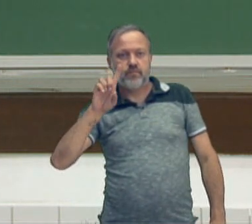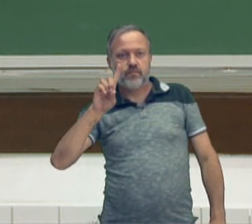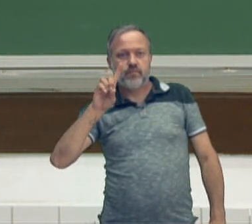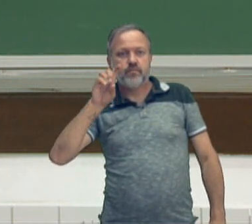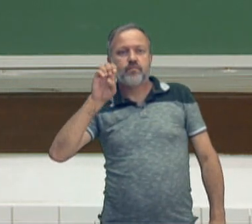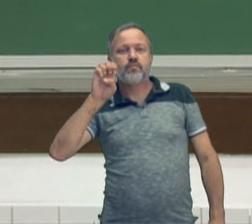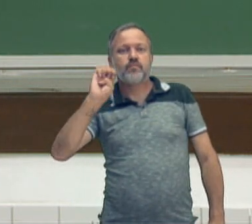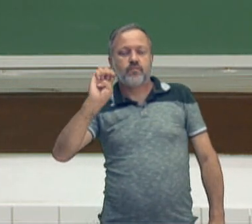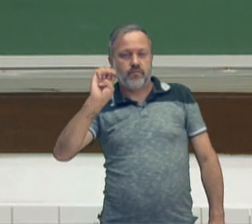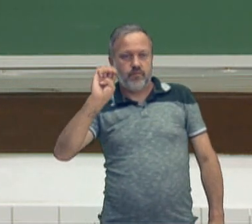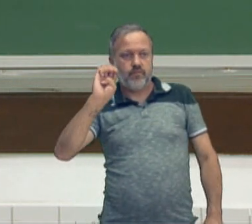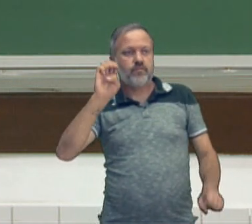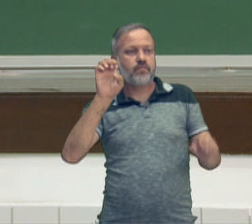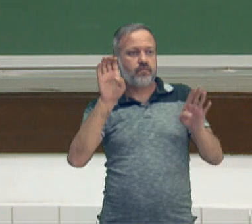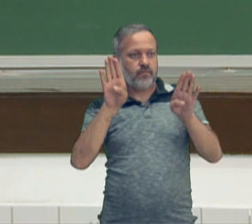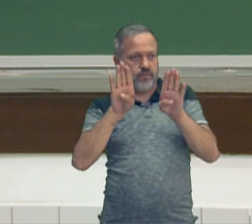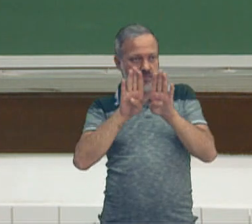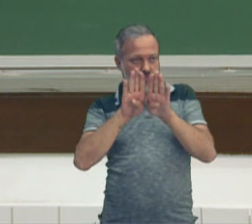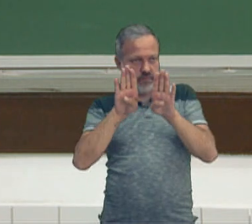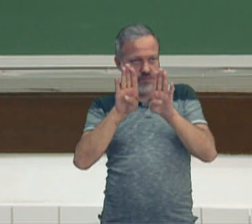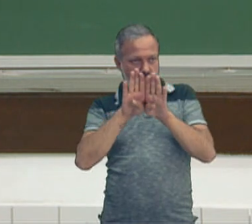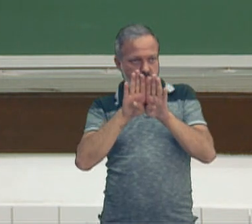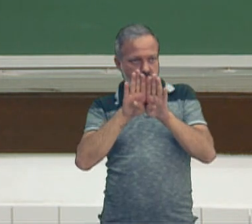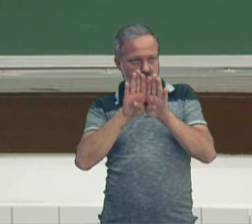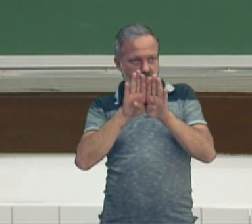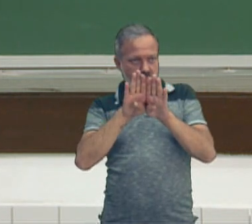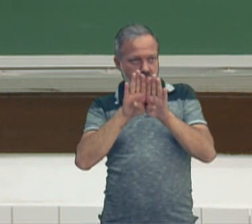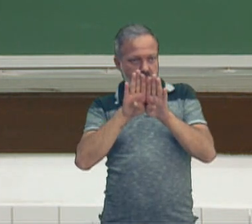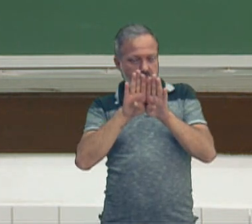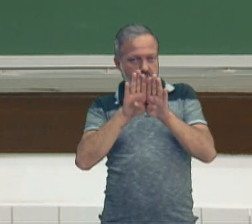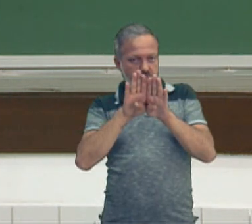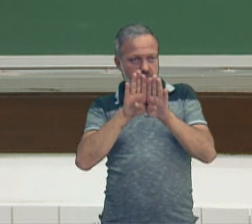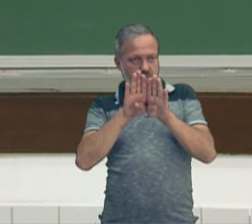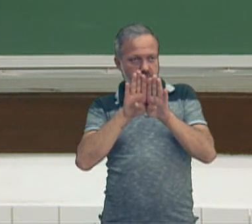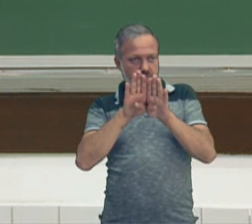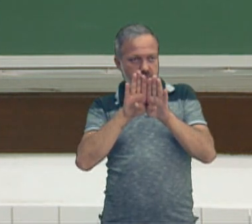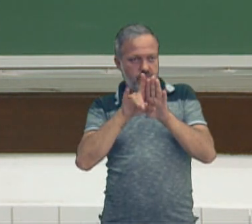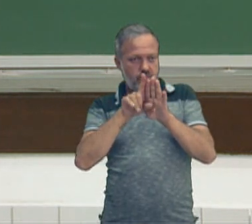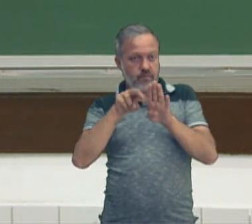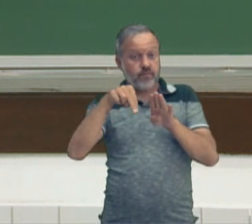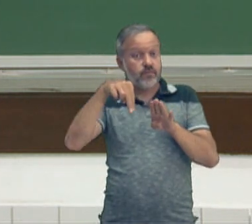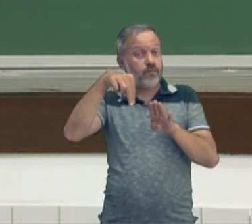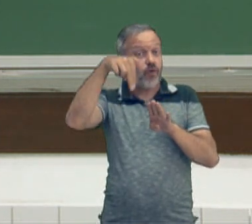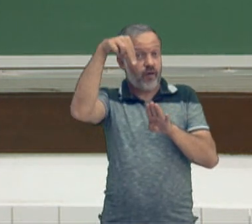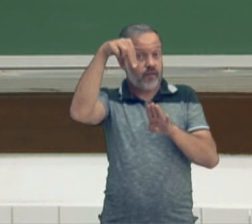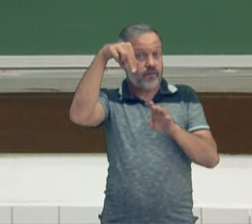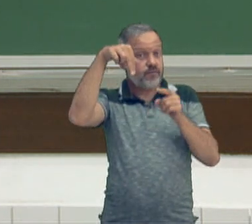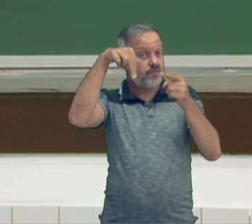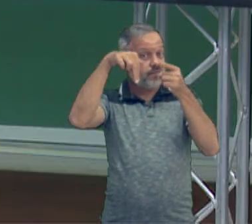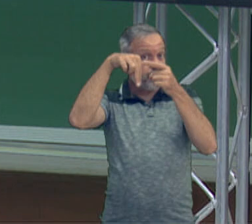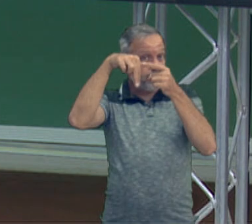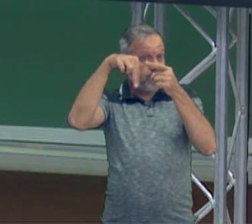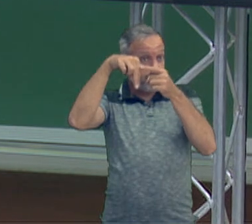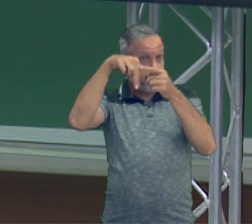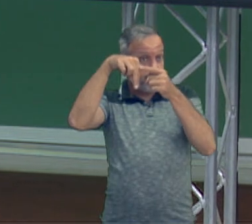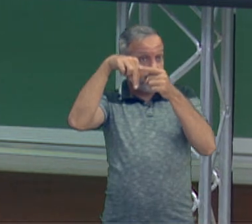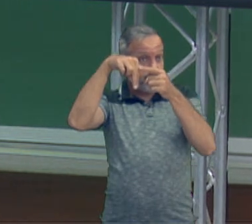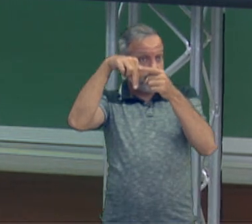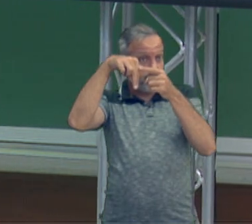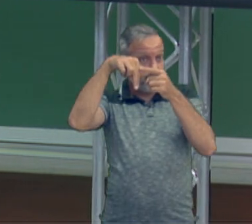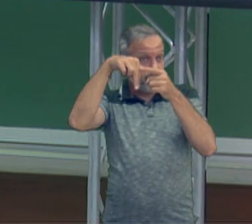América encontra-se aí, ó, uma grande parte dela no hemisfério norte, hemisfério setentrional,